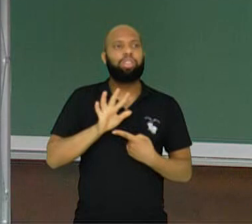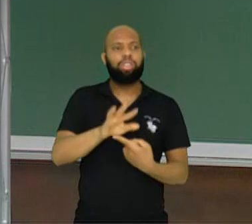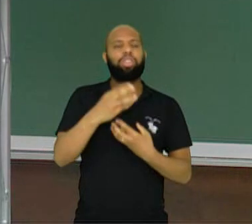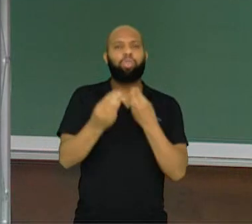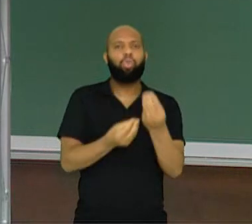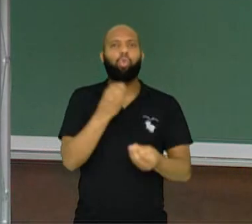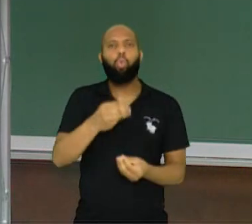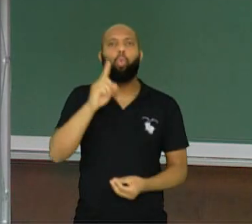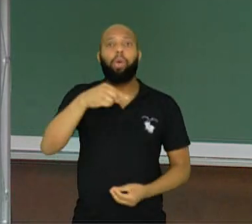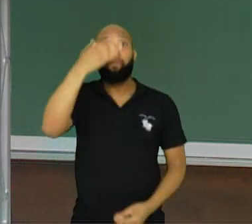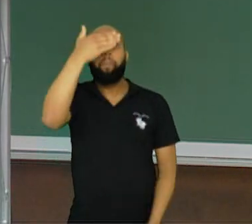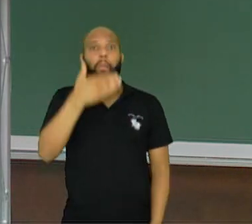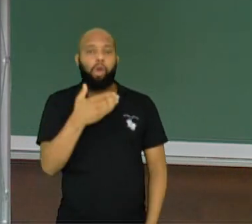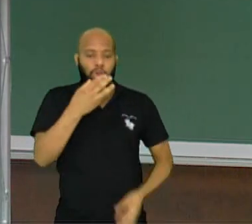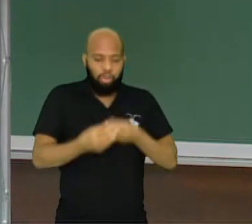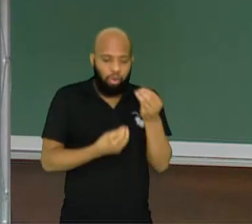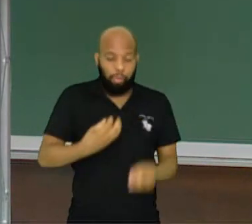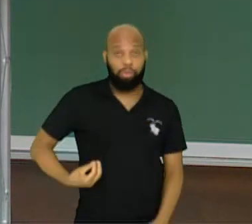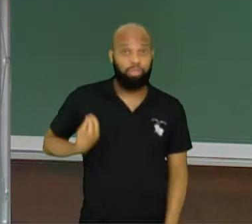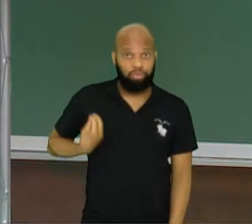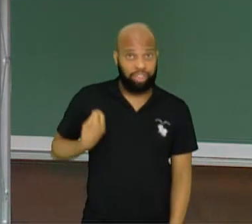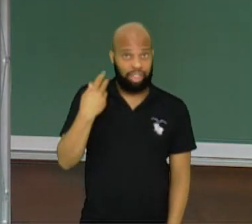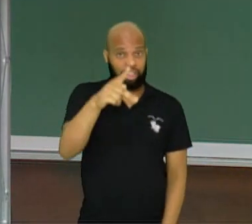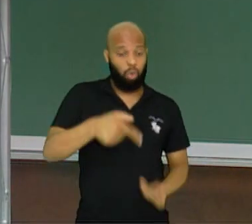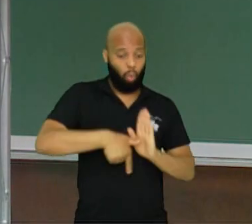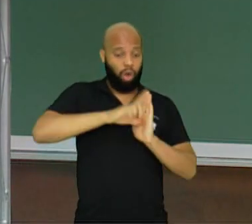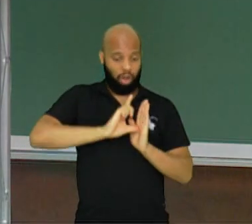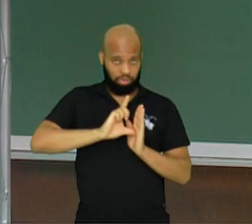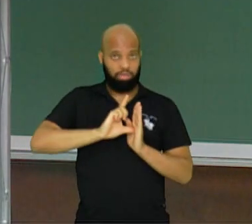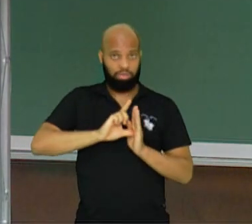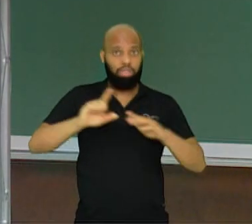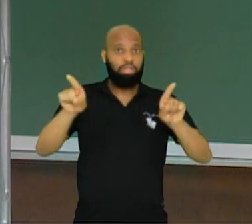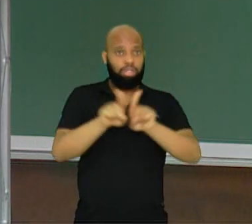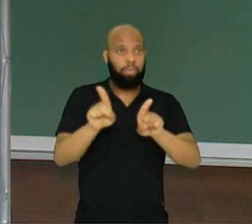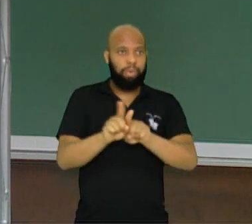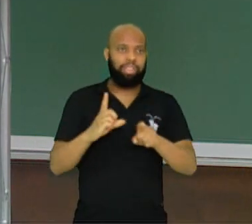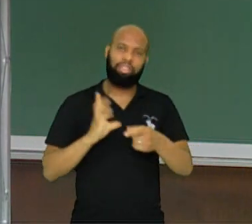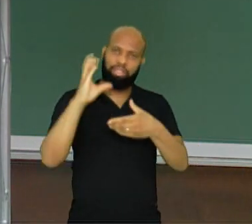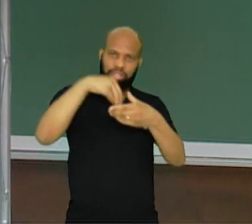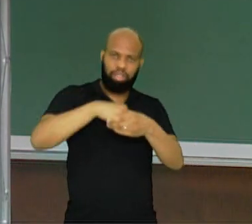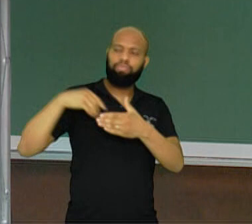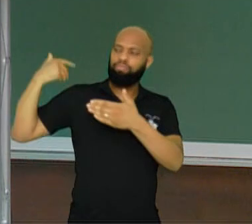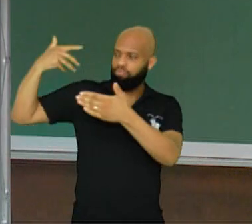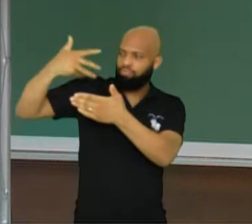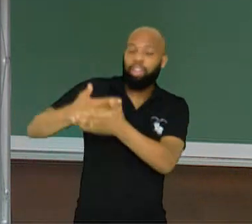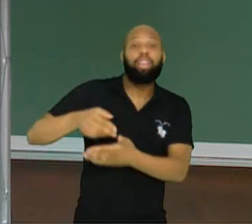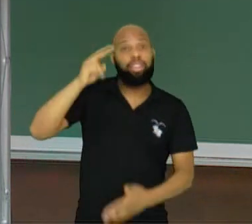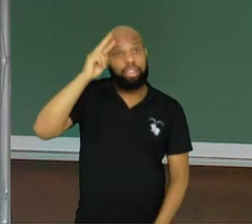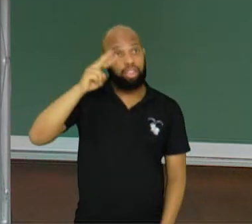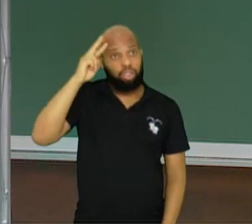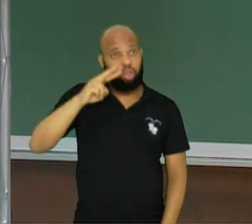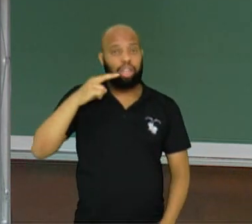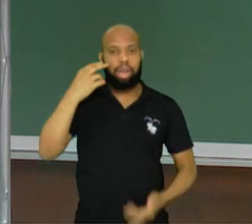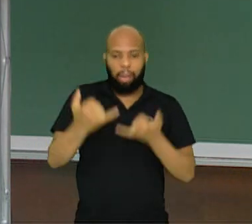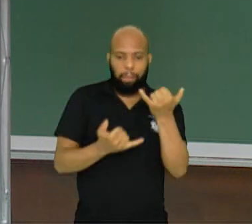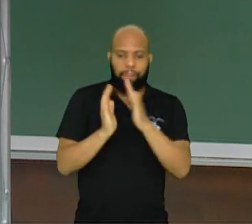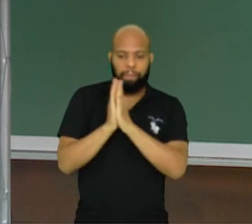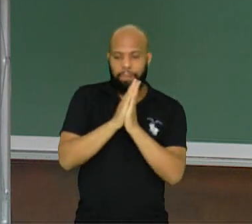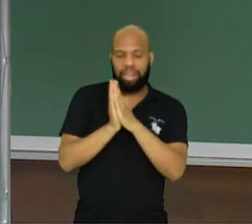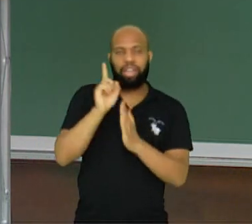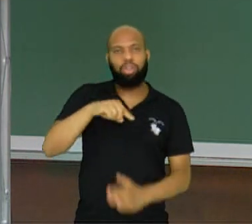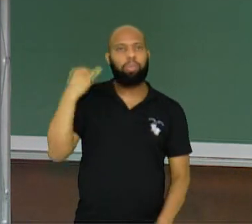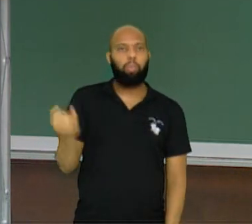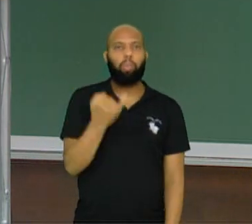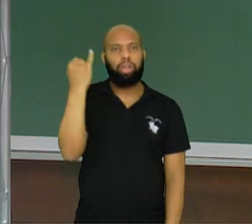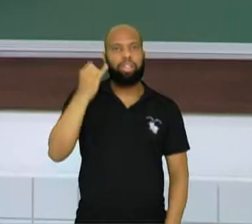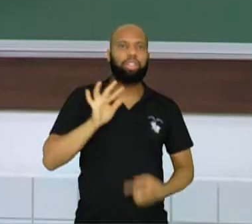como evidência como é que você vivia, Na história, a gente vai ver os brinquedos como uma importante fonte para